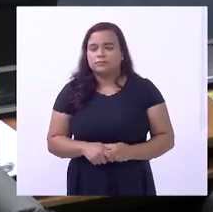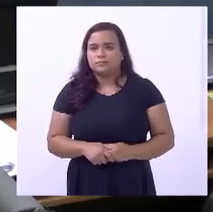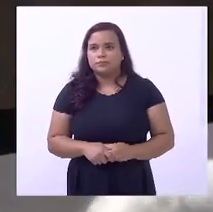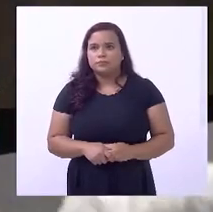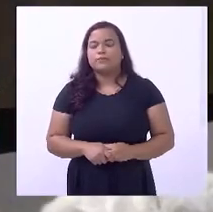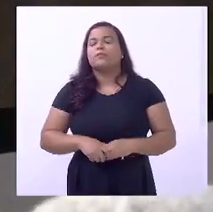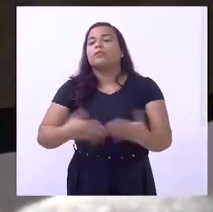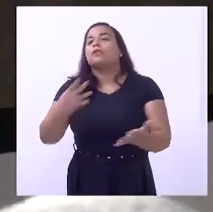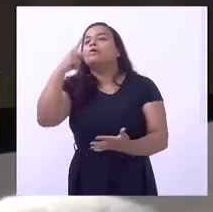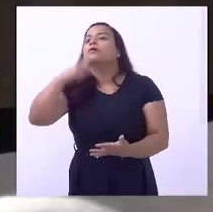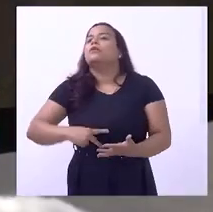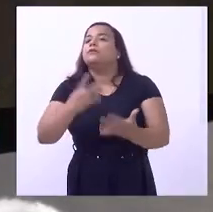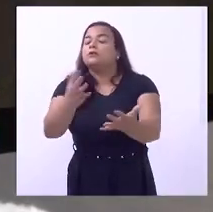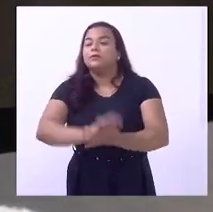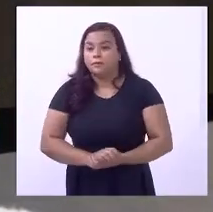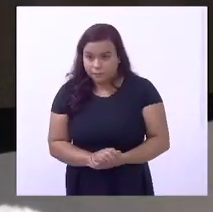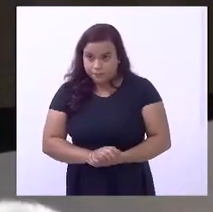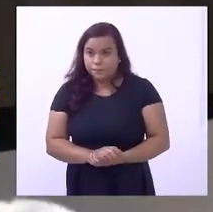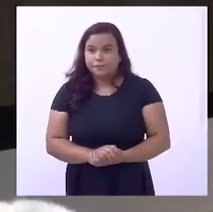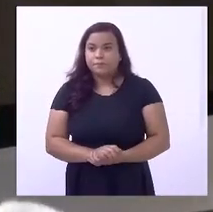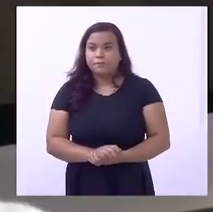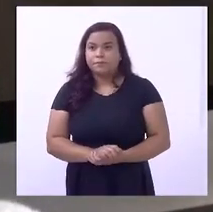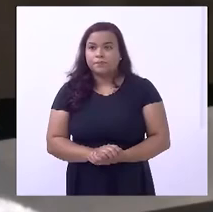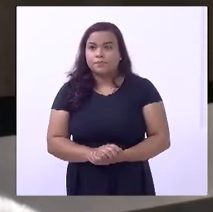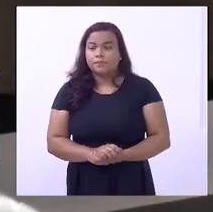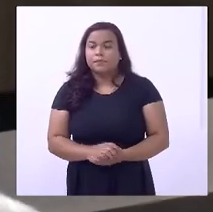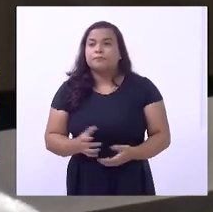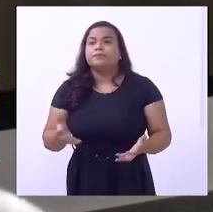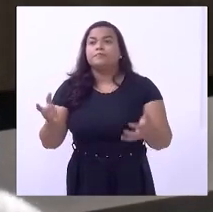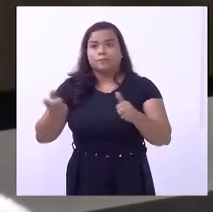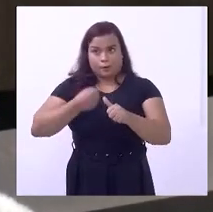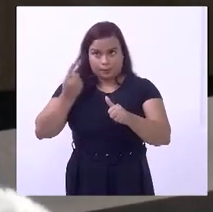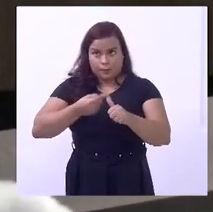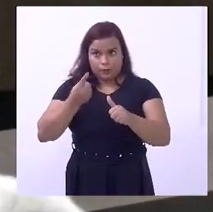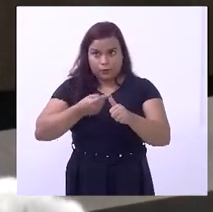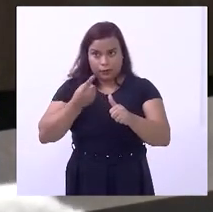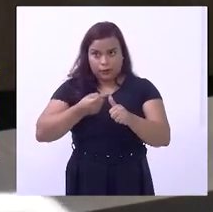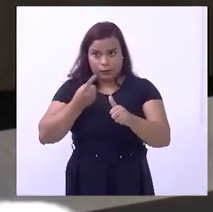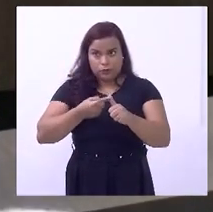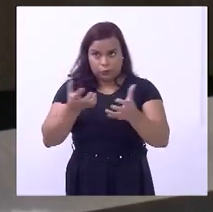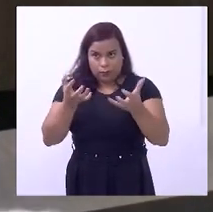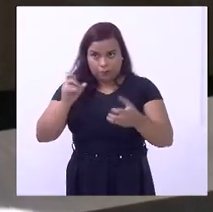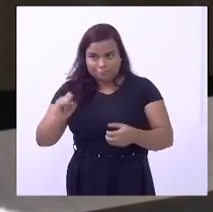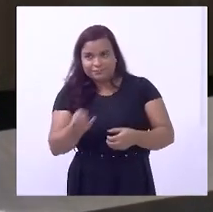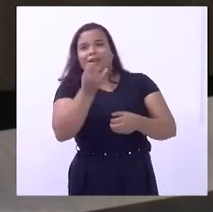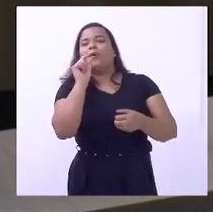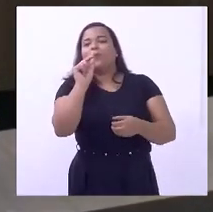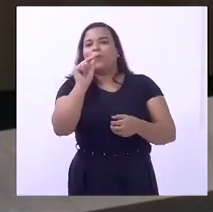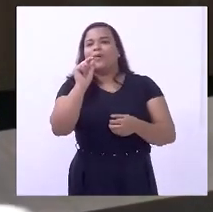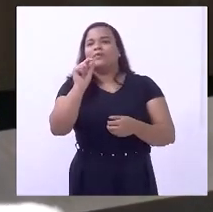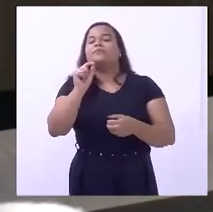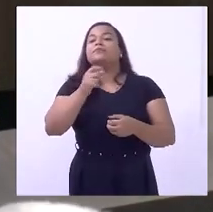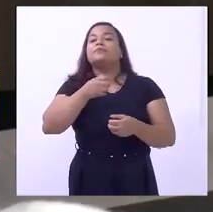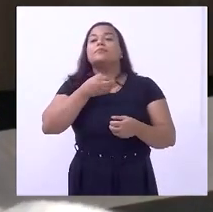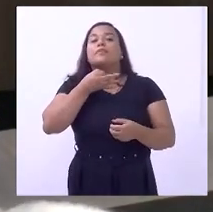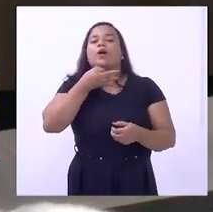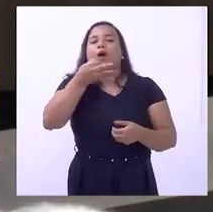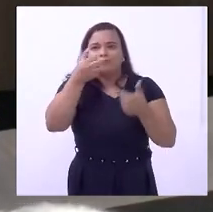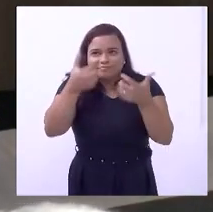Senhor presidente, sim, senhor presidente, eu queria primeiro aproveitar na emissão do parecer,